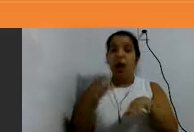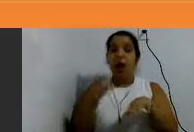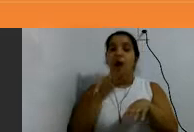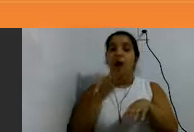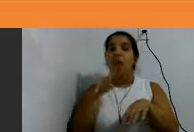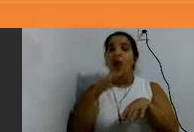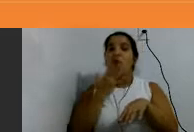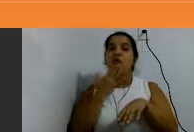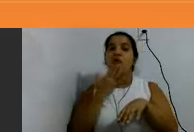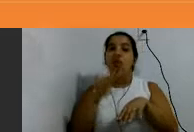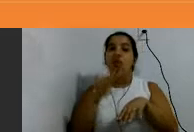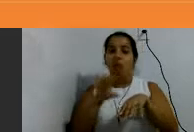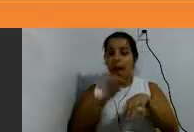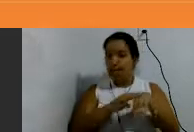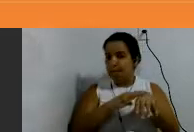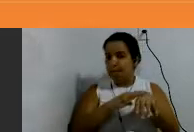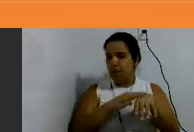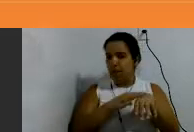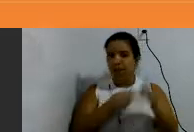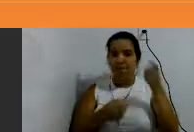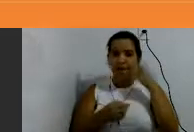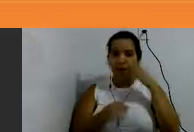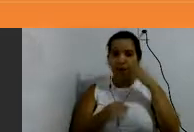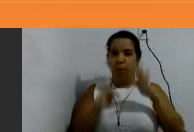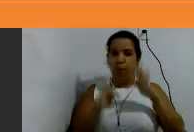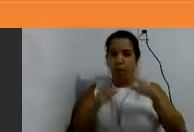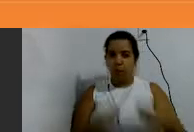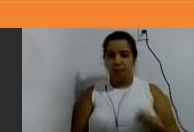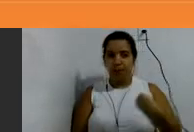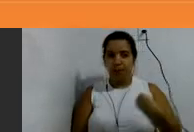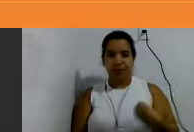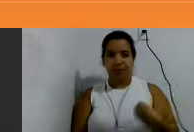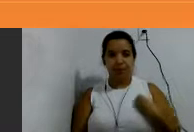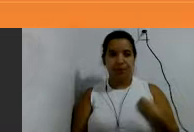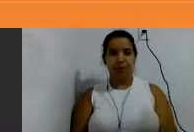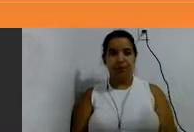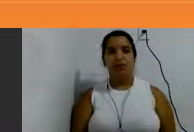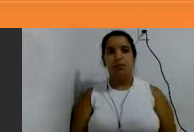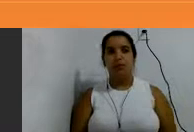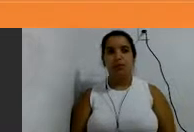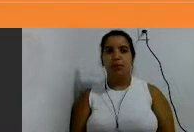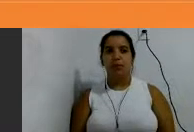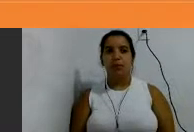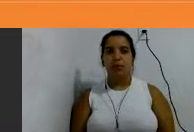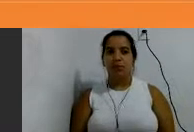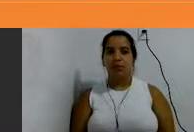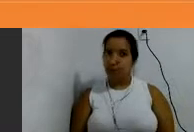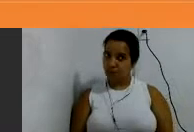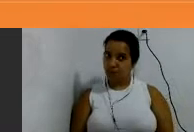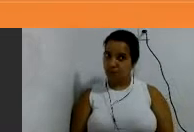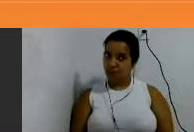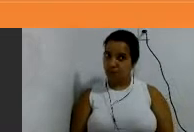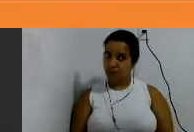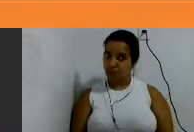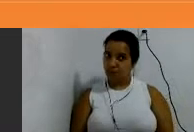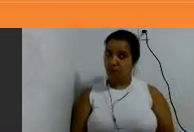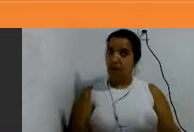vê os ninhos de leishmania, vê as leishmanias isoladas através dessa técnica. Agora, a